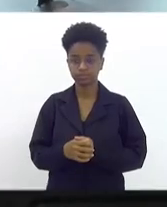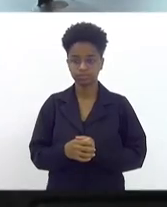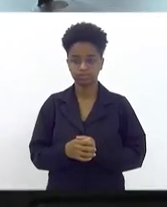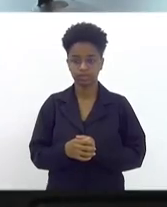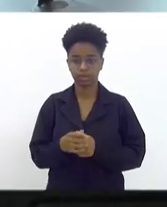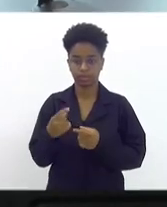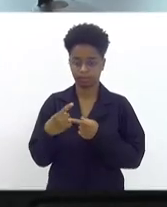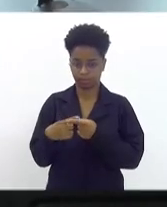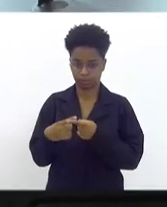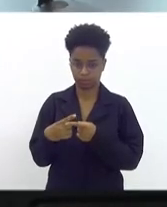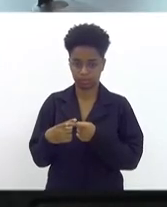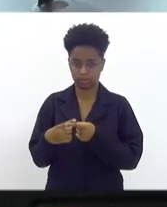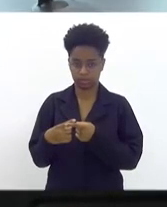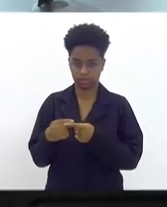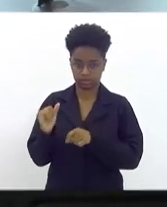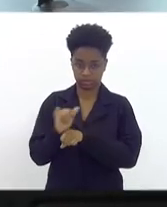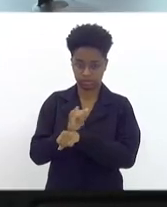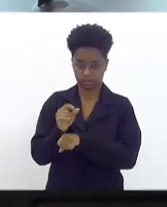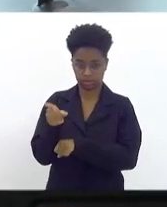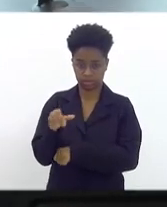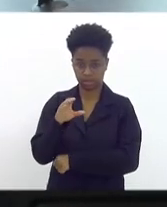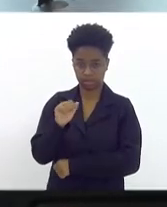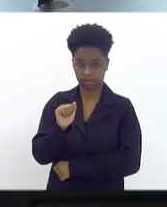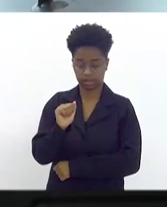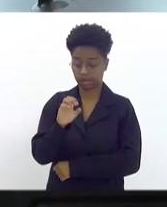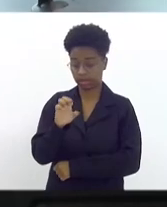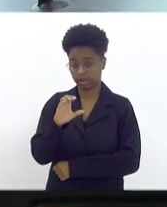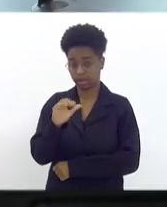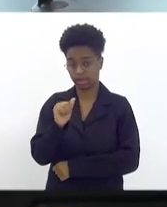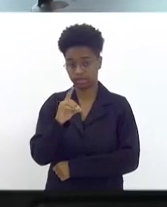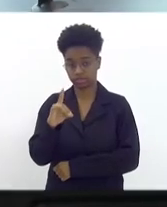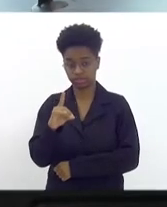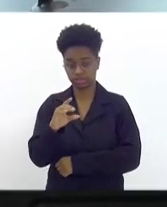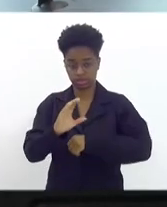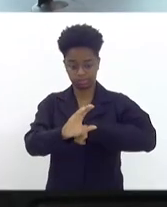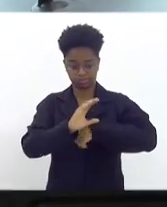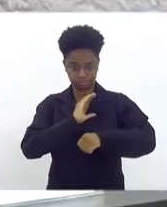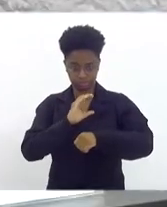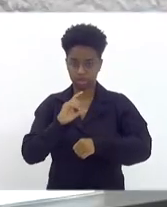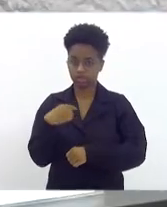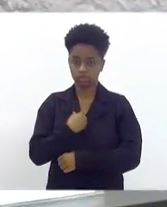Esse recurso que a ECAD ela recebe, a gente não sabe o montante, né?